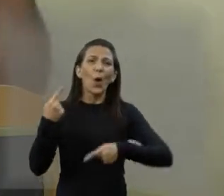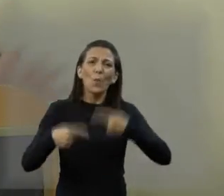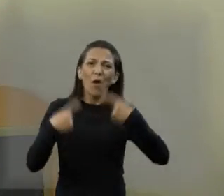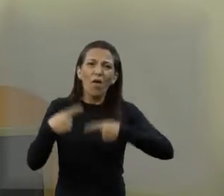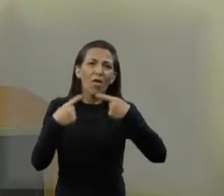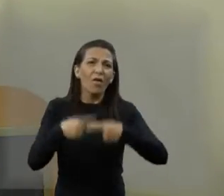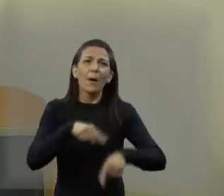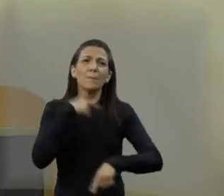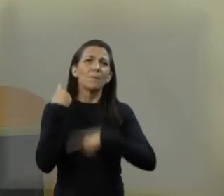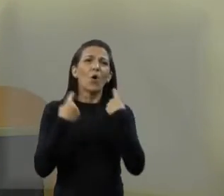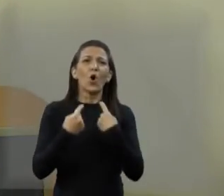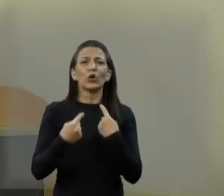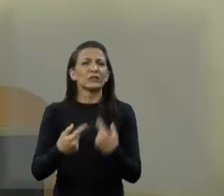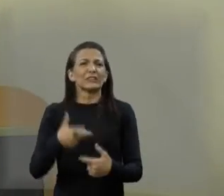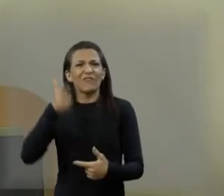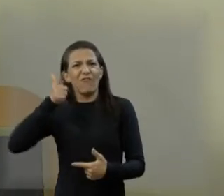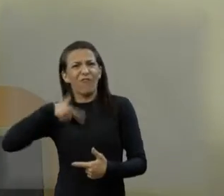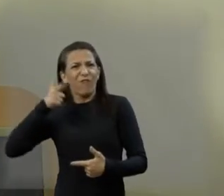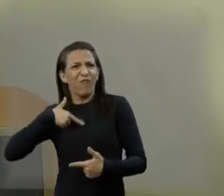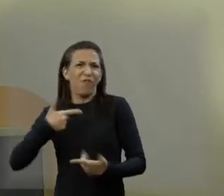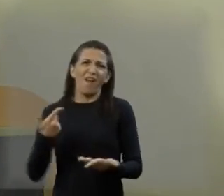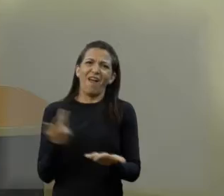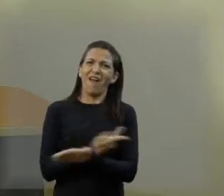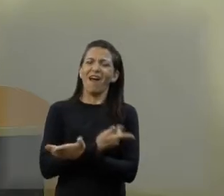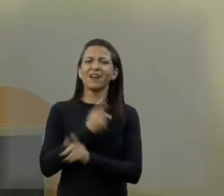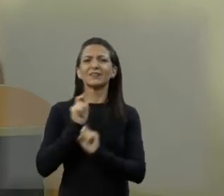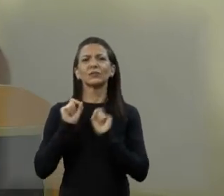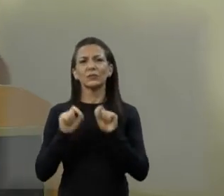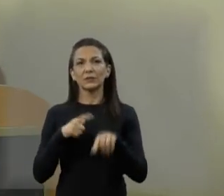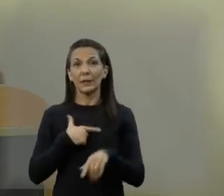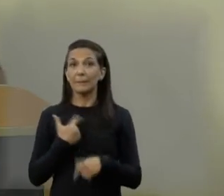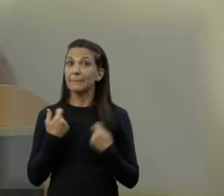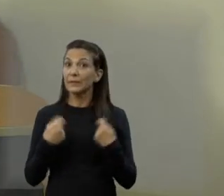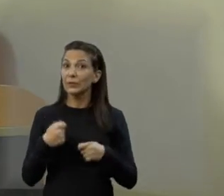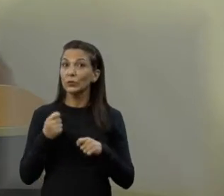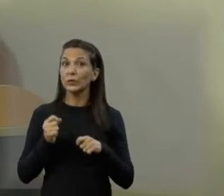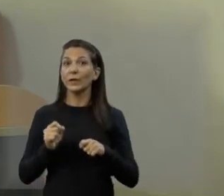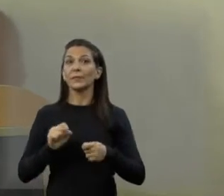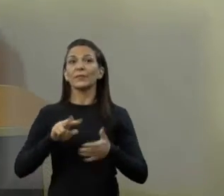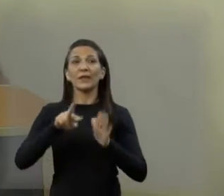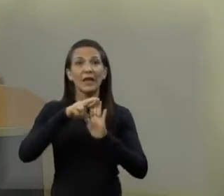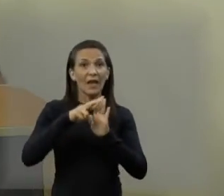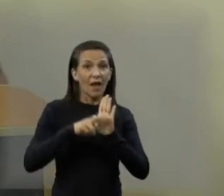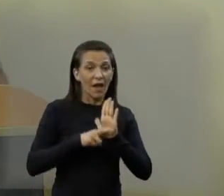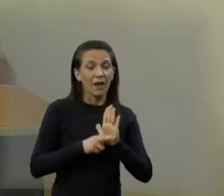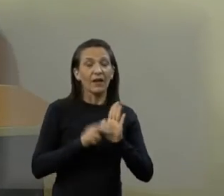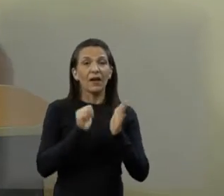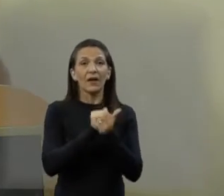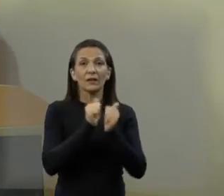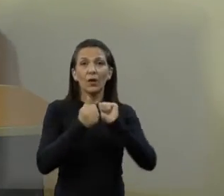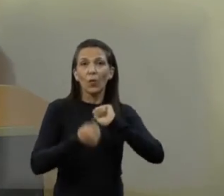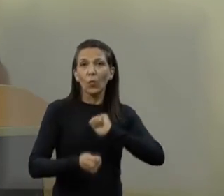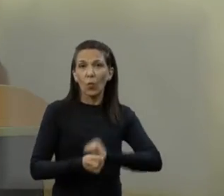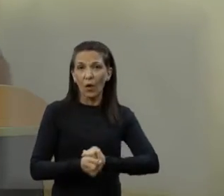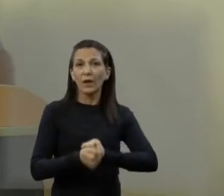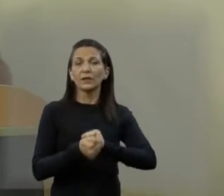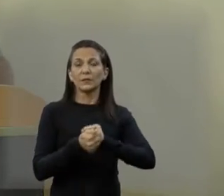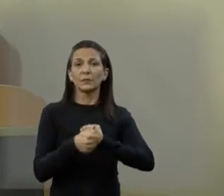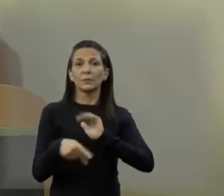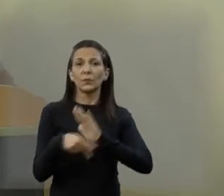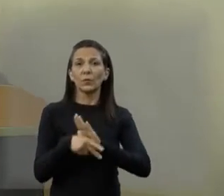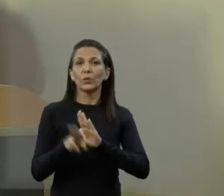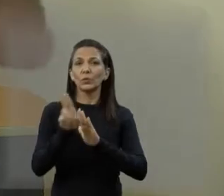politicagem em cima da morte a lei a isso é muito feio mas é importante que local se a gente quer fazer o processo de regularização e repactuação